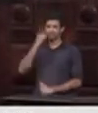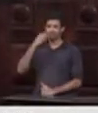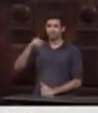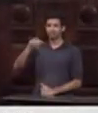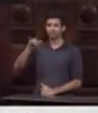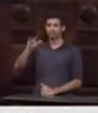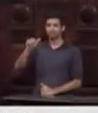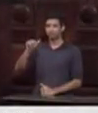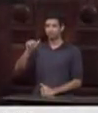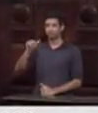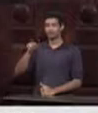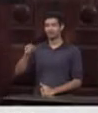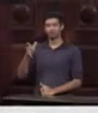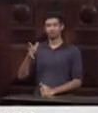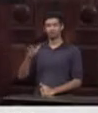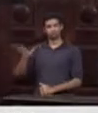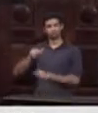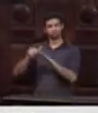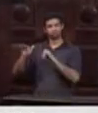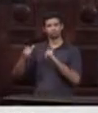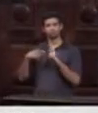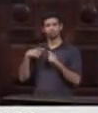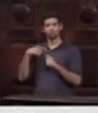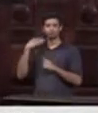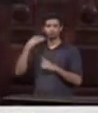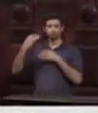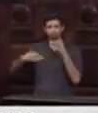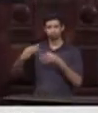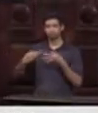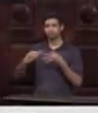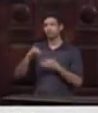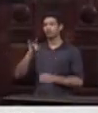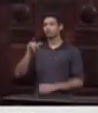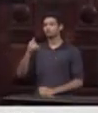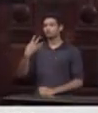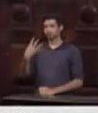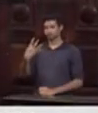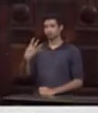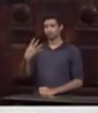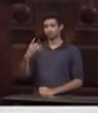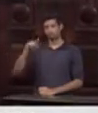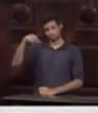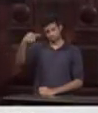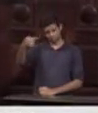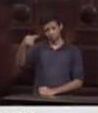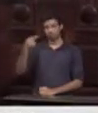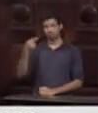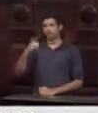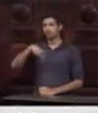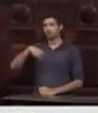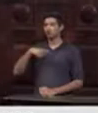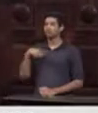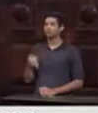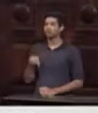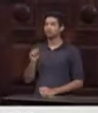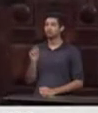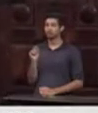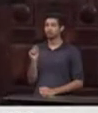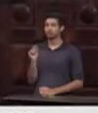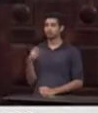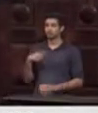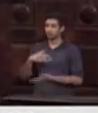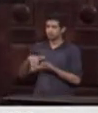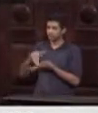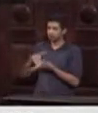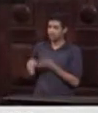Rocha, que já convocou uma audiência pública para o próximo dia 4, para que nós possamos ter aqui o secretário de Estado